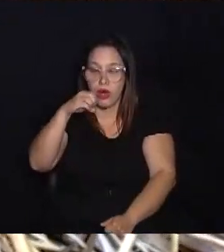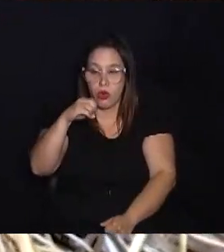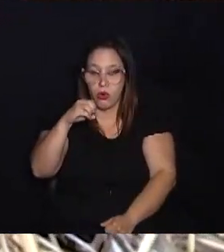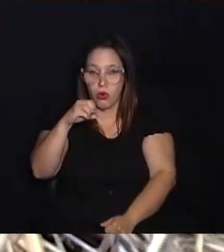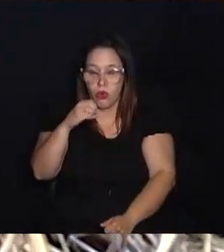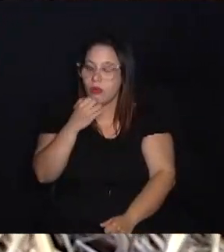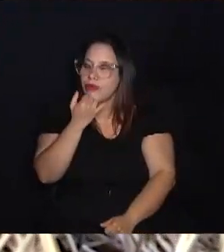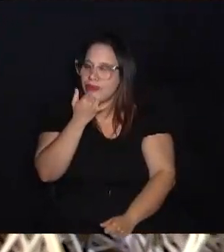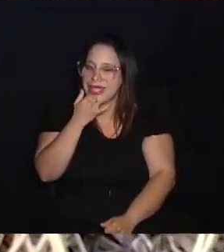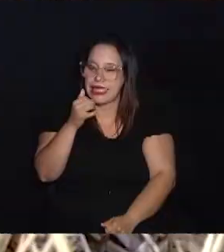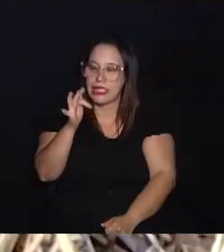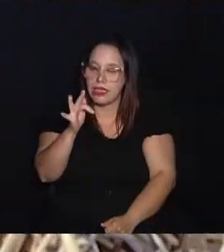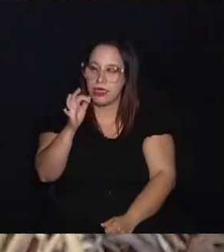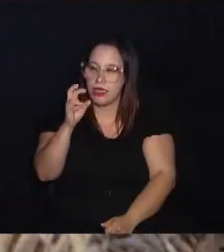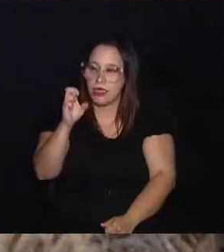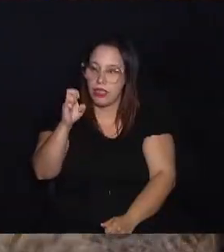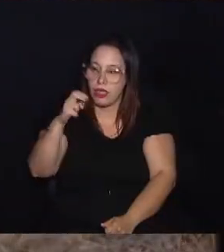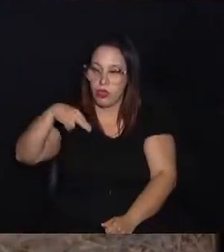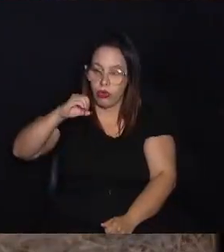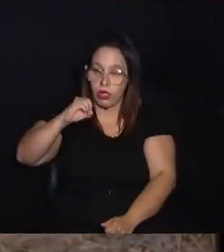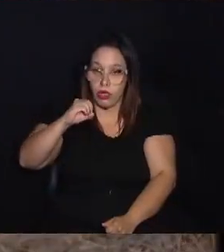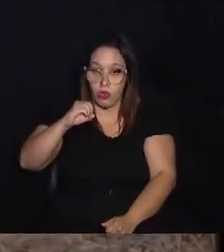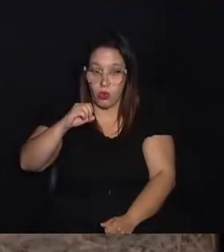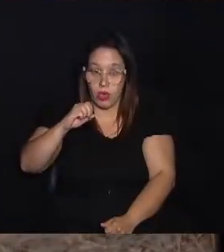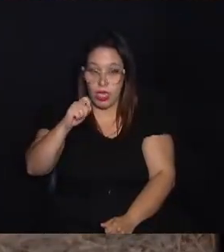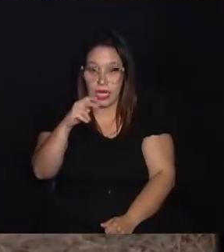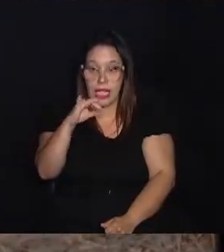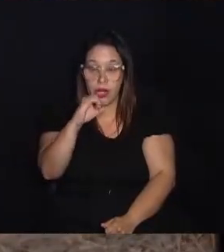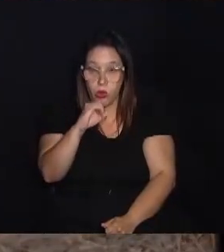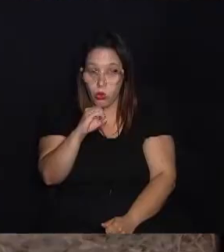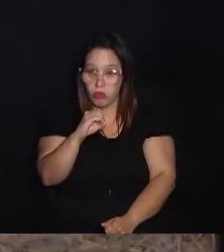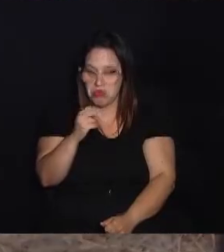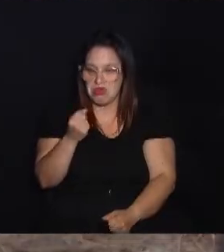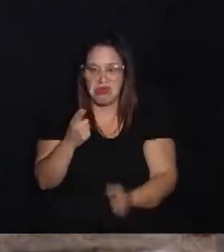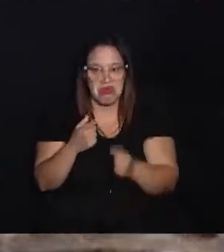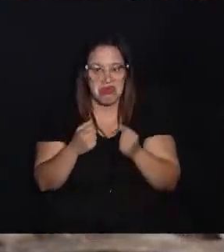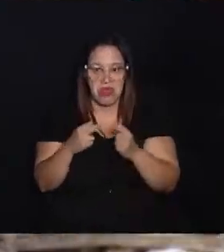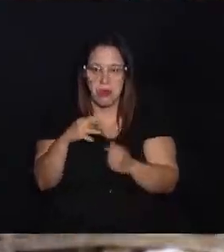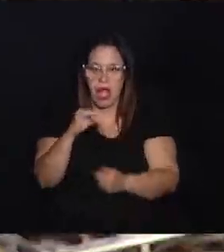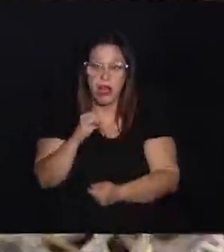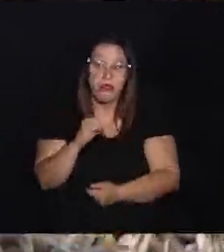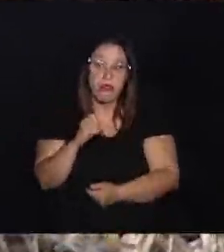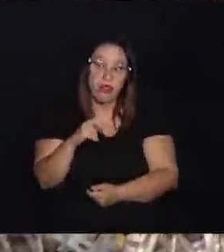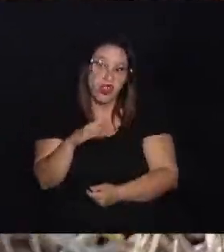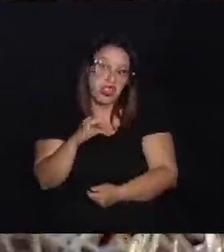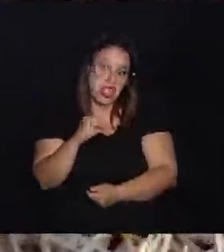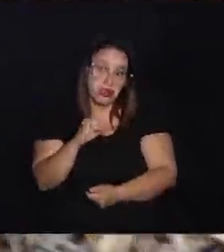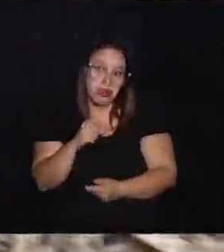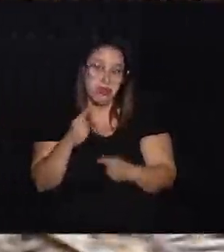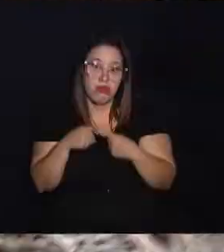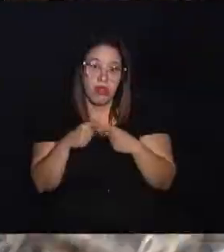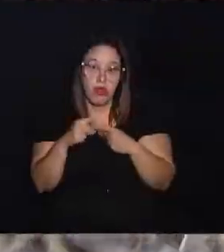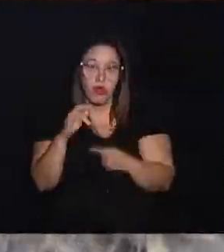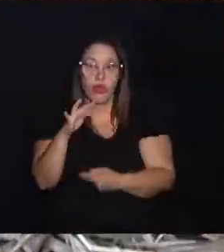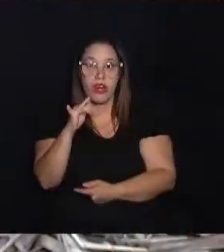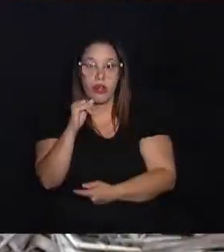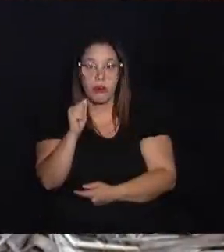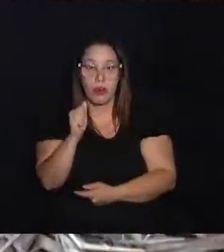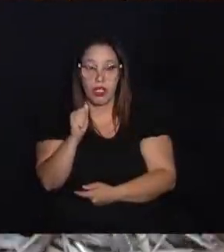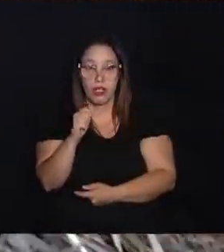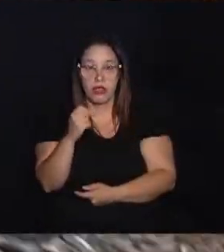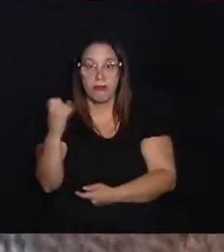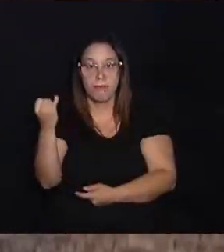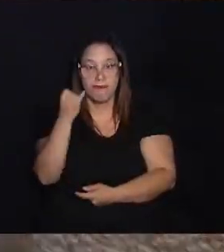que a gente vende, né? Que você compra em qualquer local, então ele é um mato seco, tá? Porque a fibra é muito importante para um animal